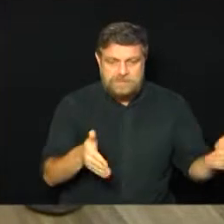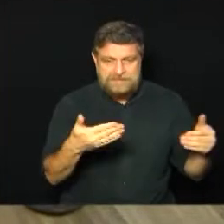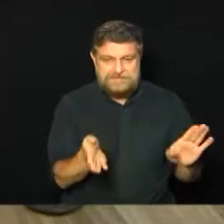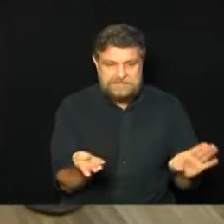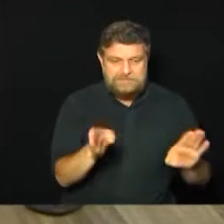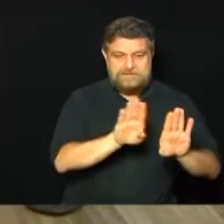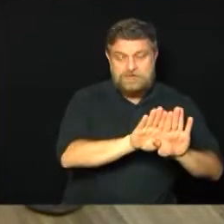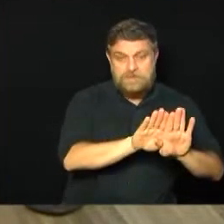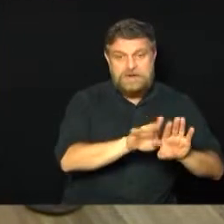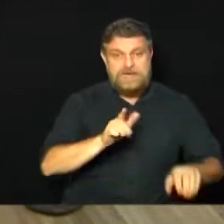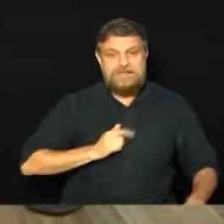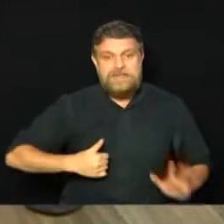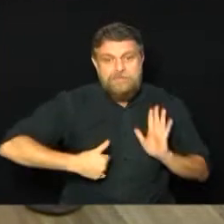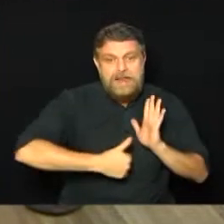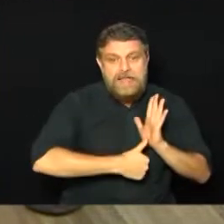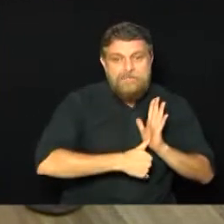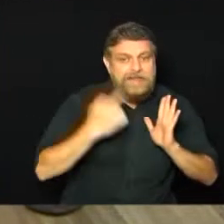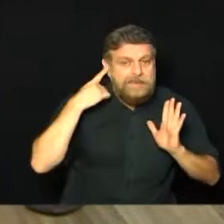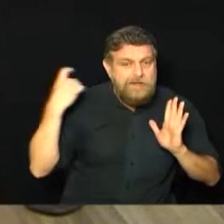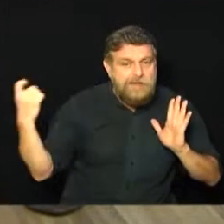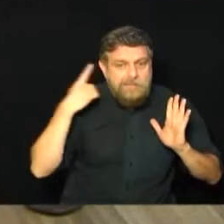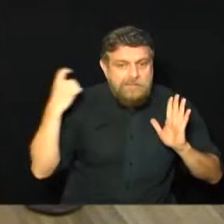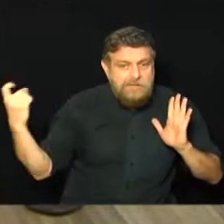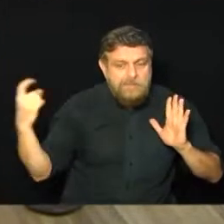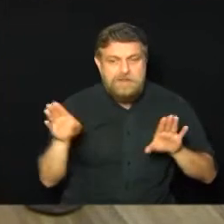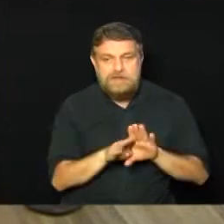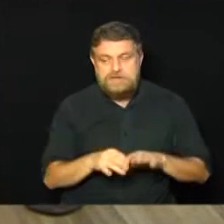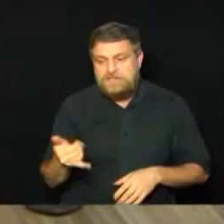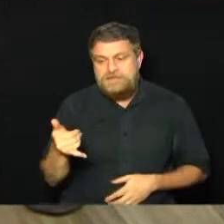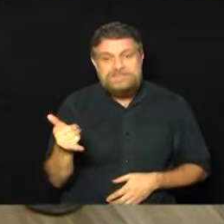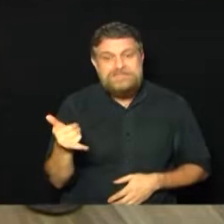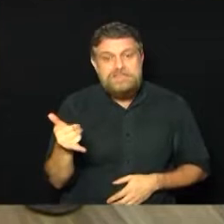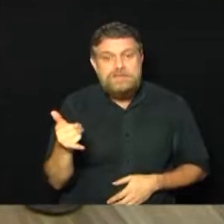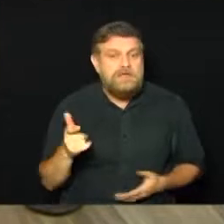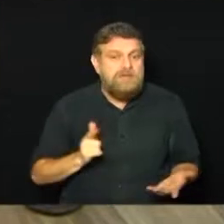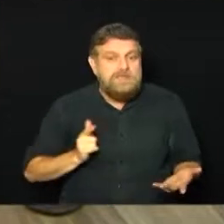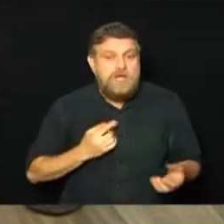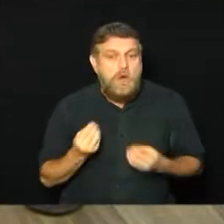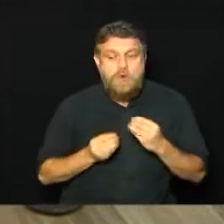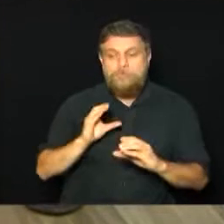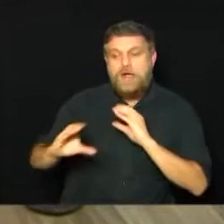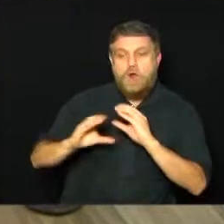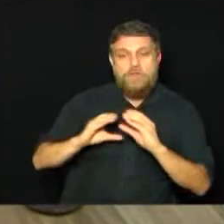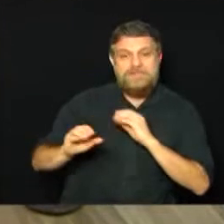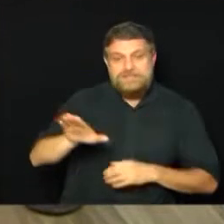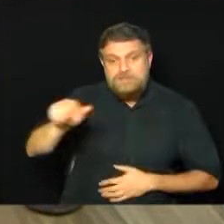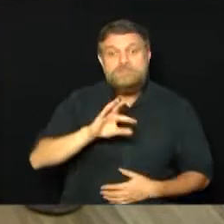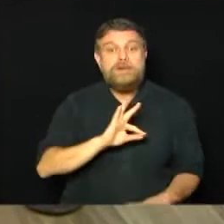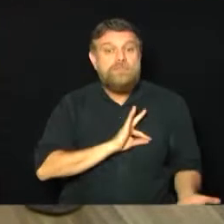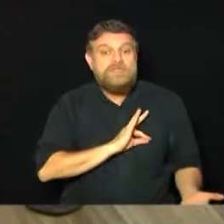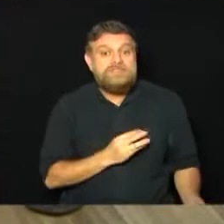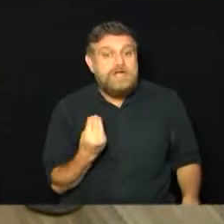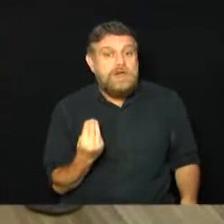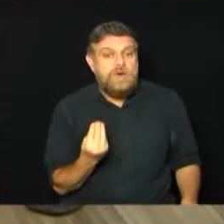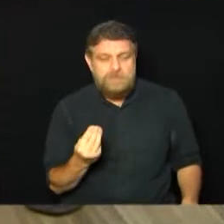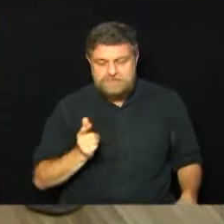ali? Existe alguma campainha que vai apertar? Existe algum celular, telefone que vai ter um canal direto com a polícia, com a